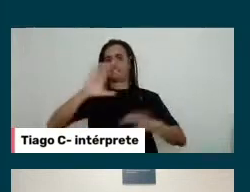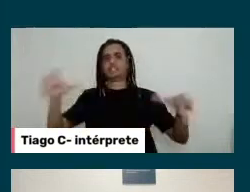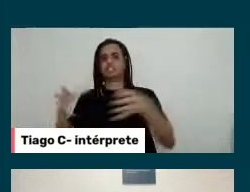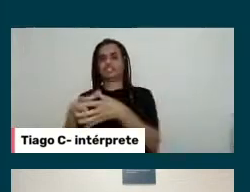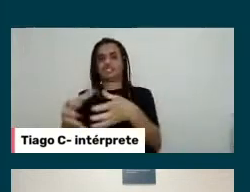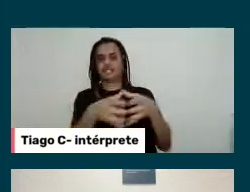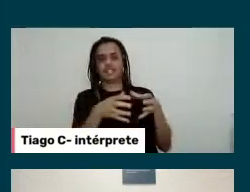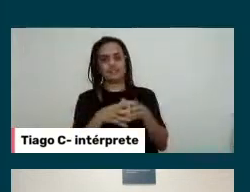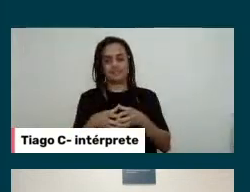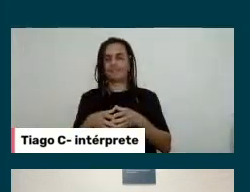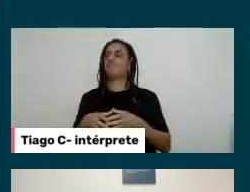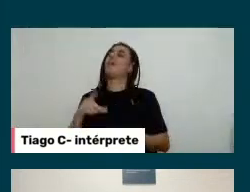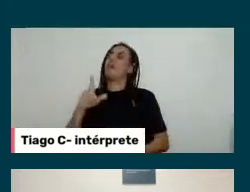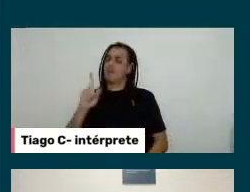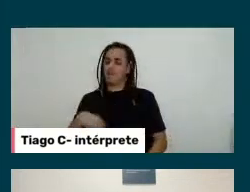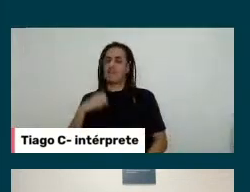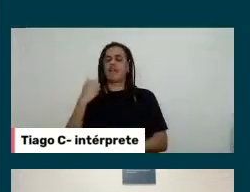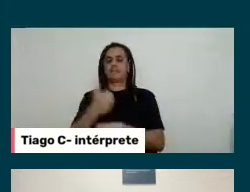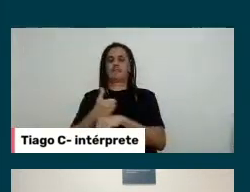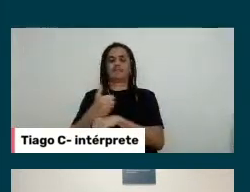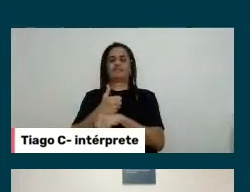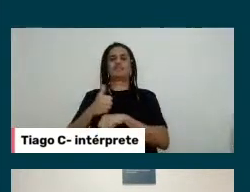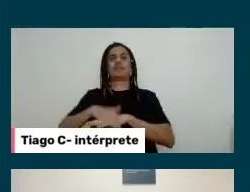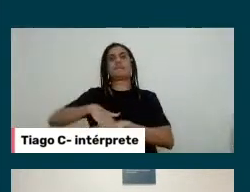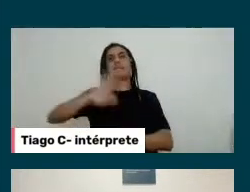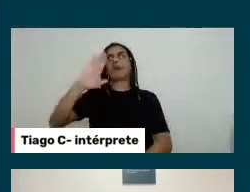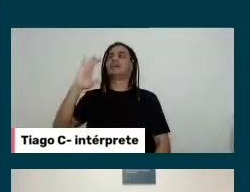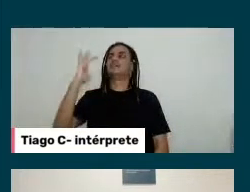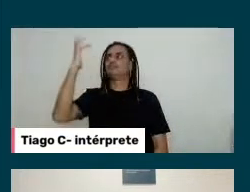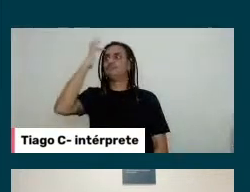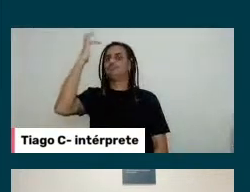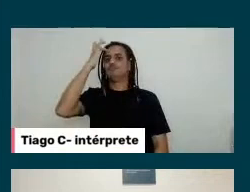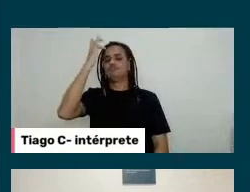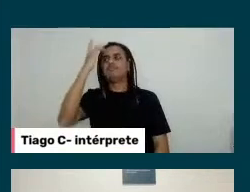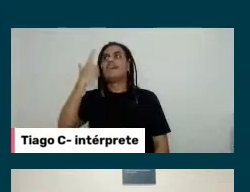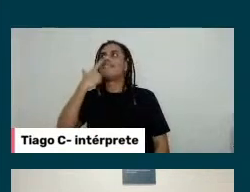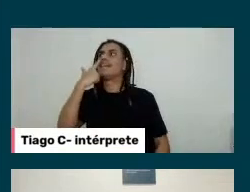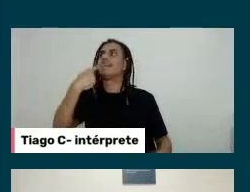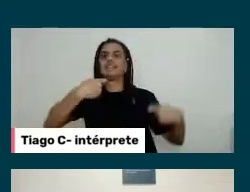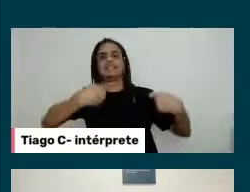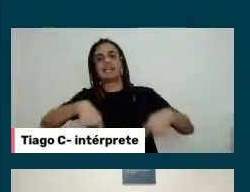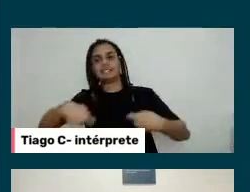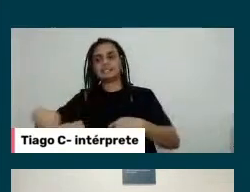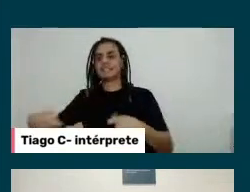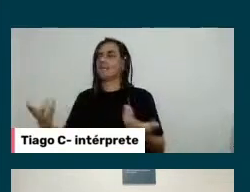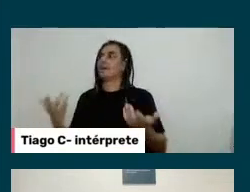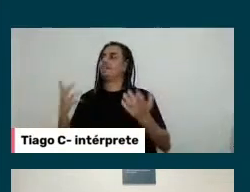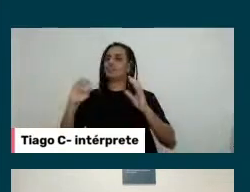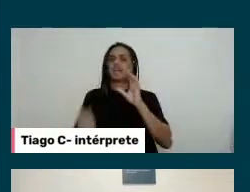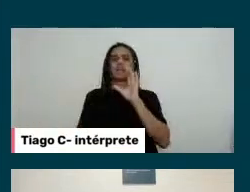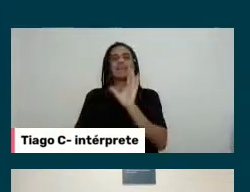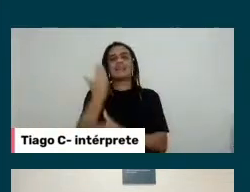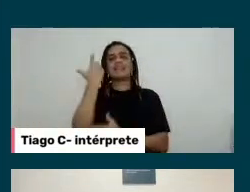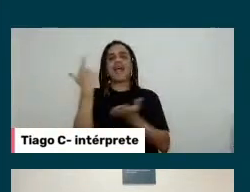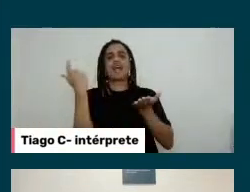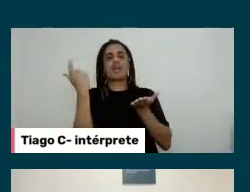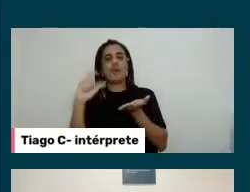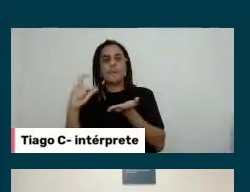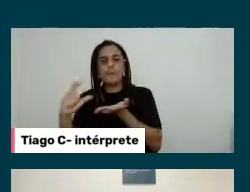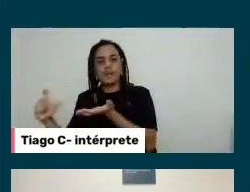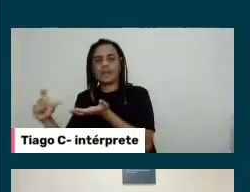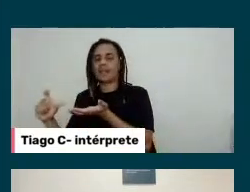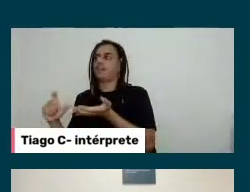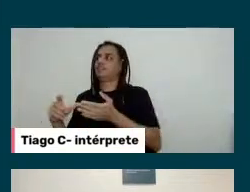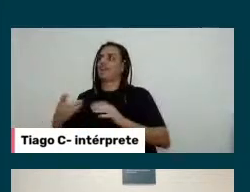os profissionais mais sênior da empresa, que sabem quais são as necessidades que se encontram no negócio e conseguem gerar componentes para acelerar as entregas